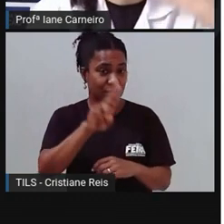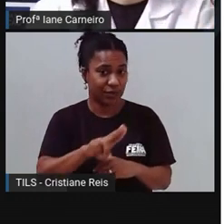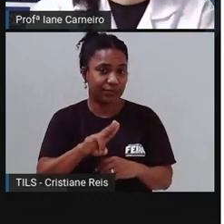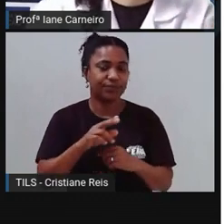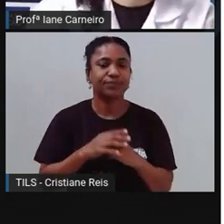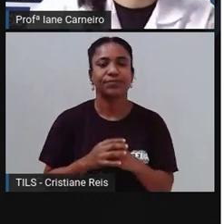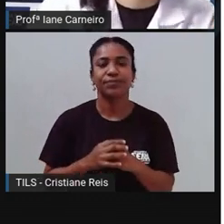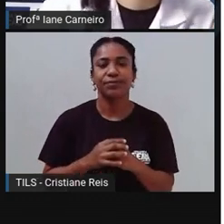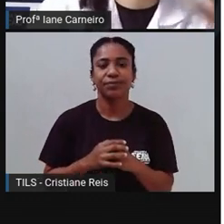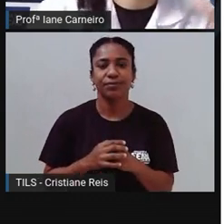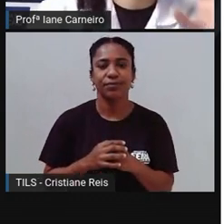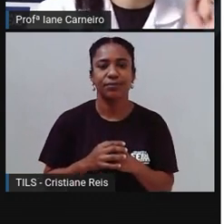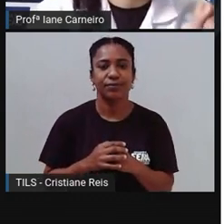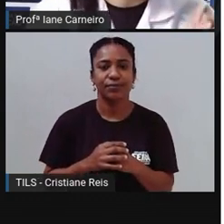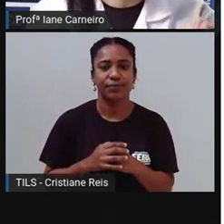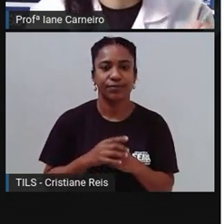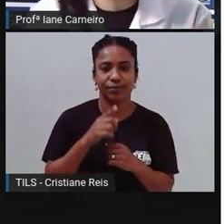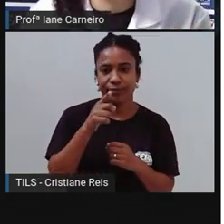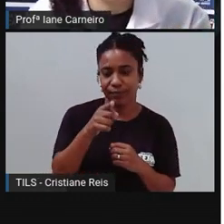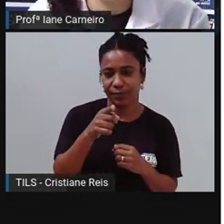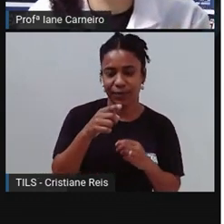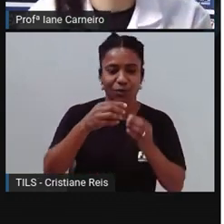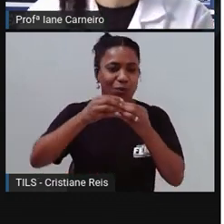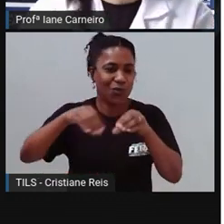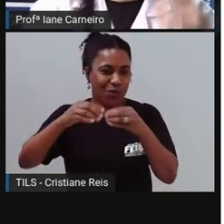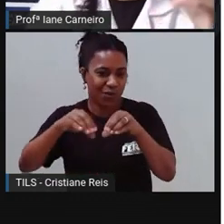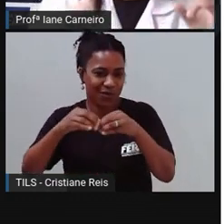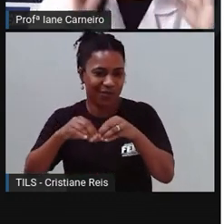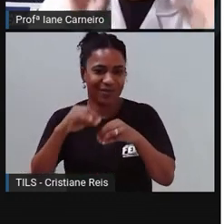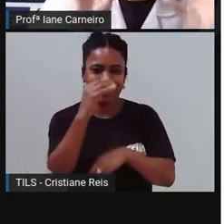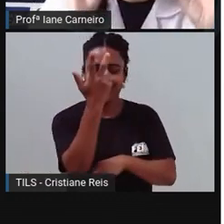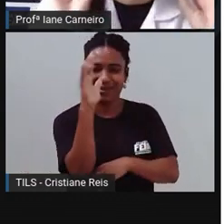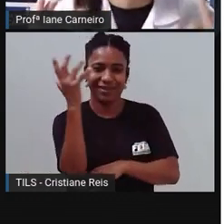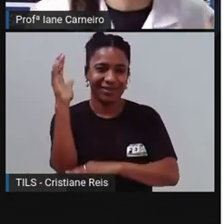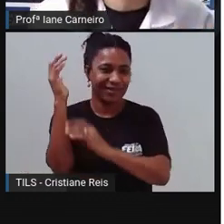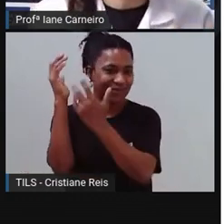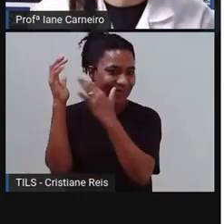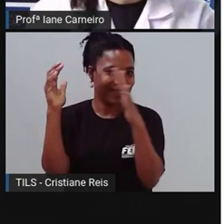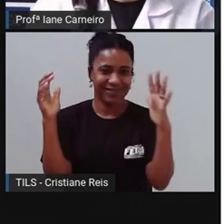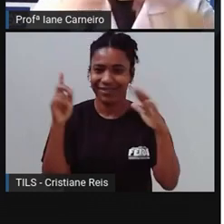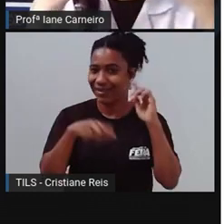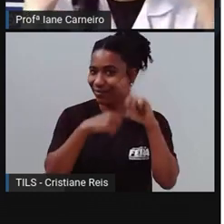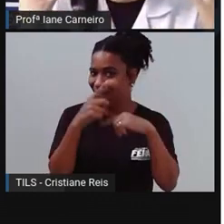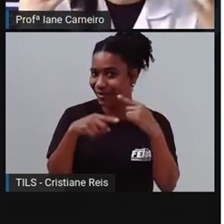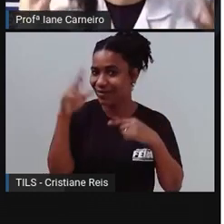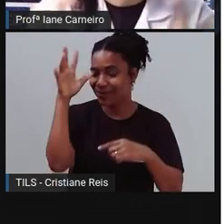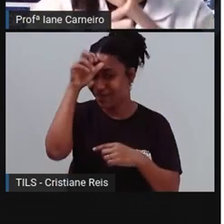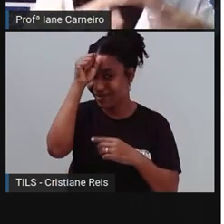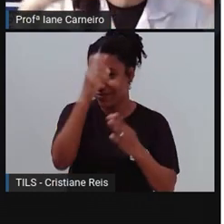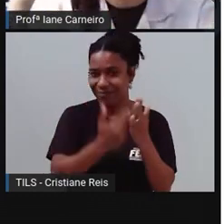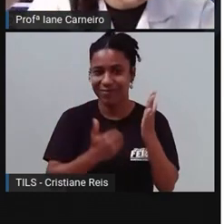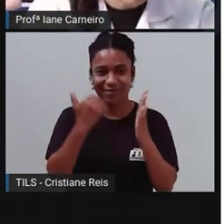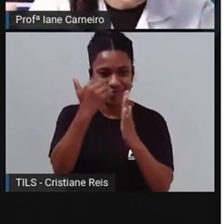pode colocar na plantinha, né? A gente vai ter uma aula só sobre isso. Mas para vocês